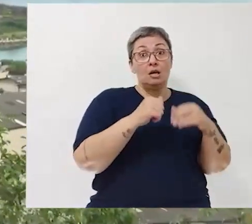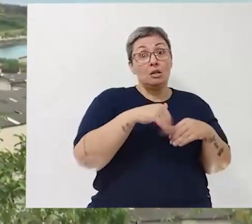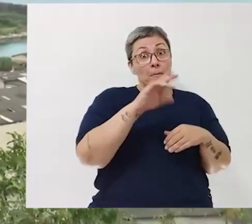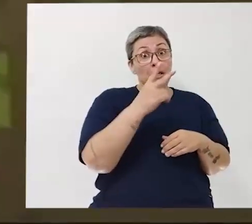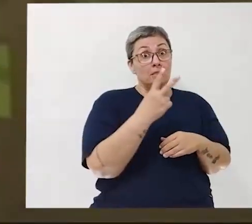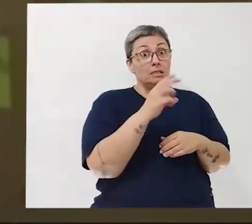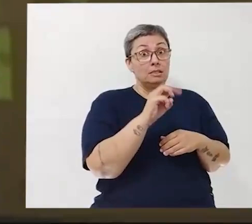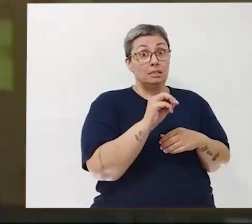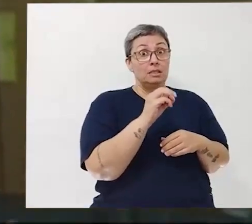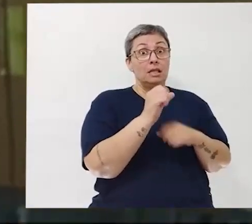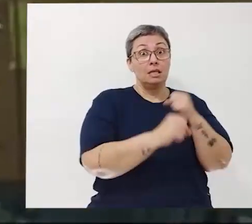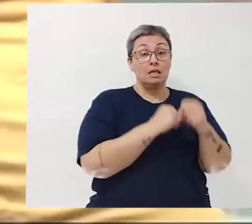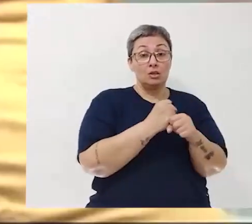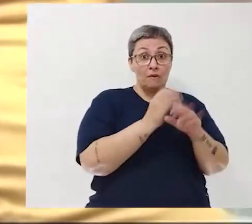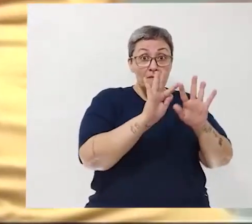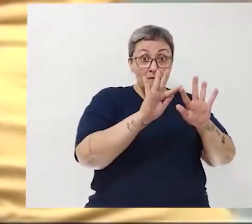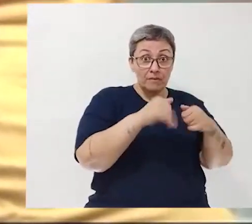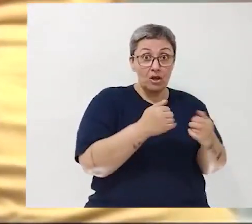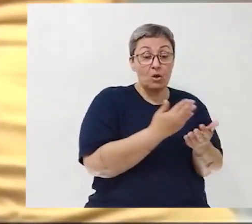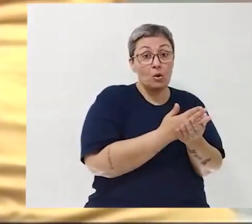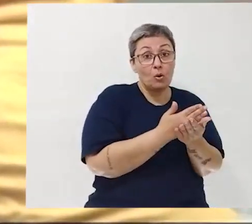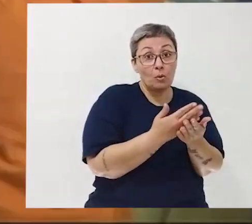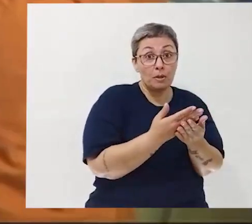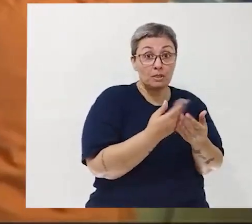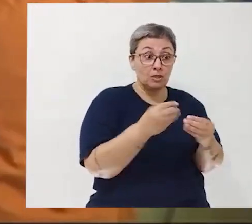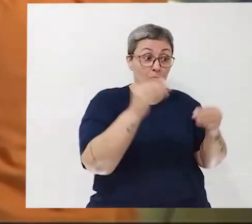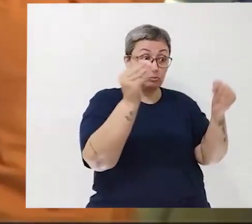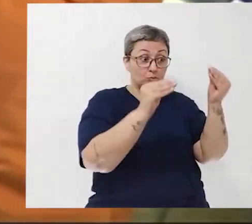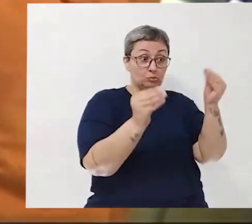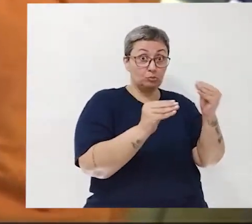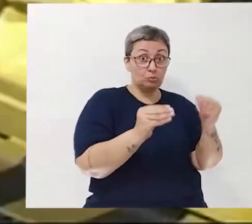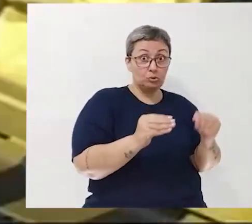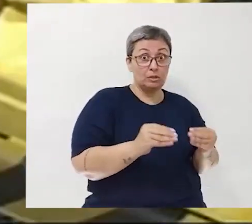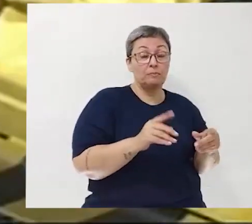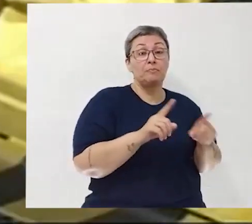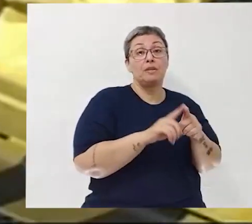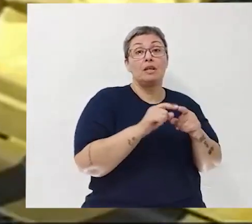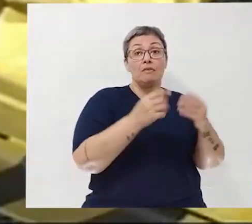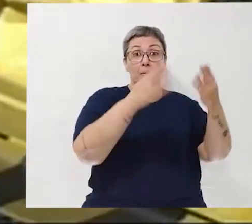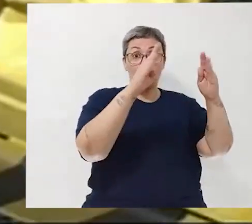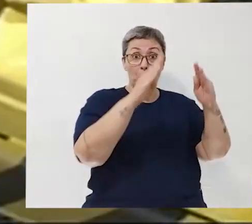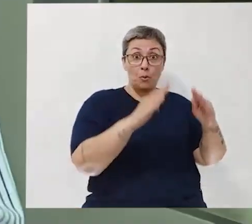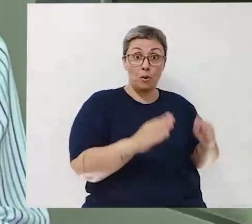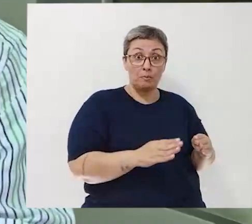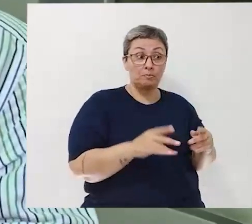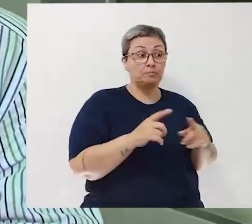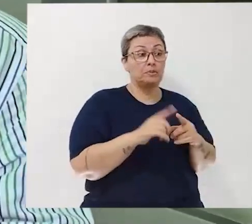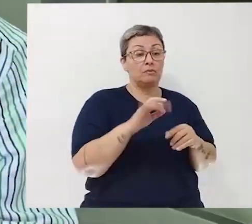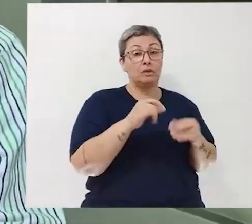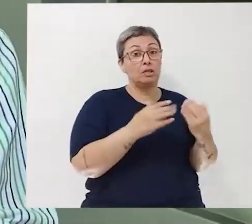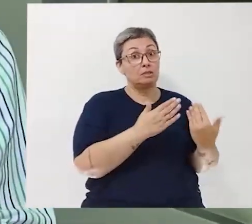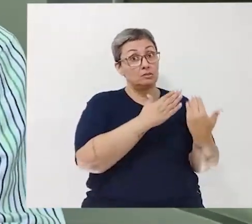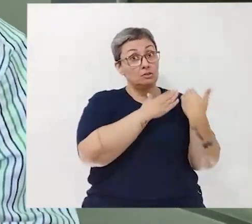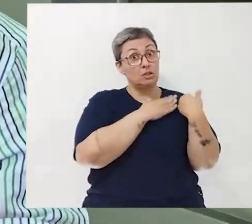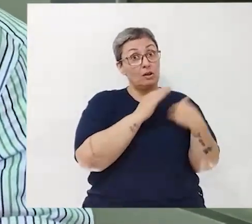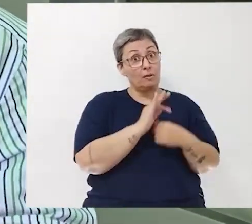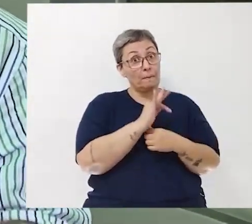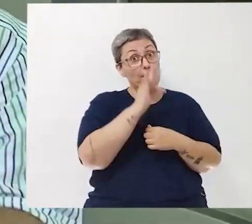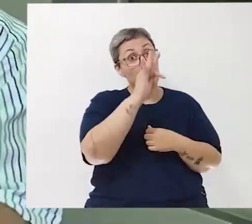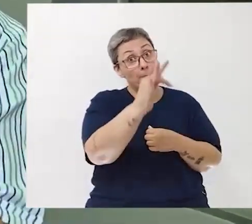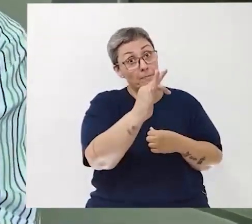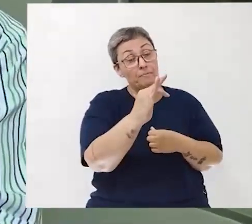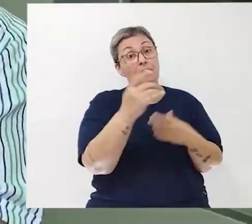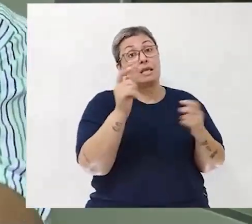mais 30. Quando o prazo acabar, começa o processo de descomissionamento. A usina é desmontada. Nossa responsabilidade